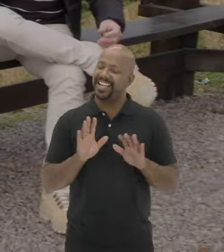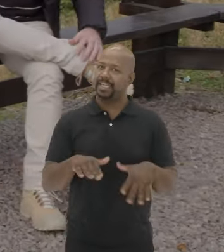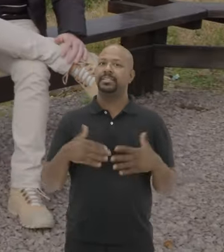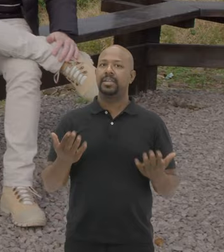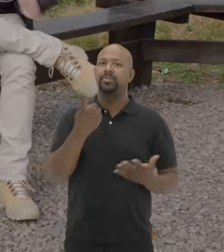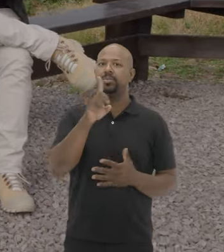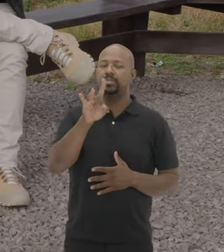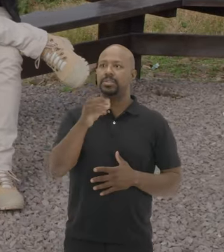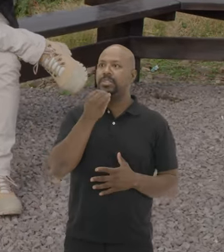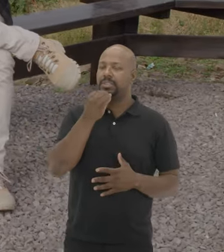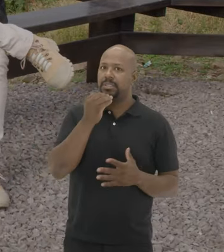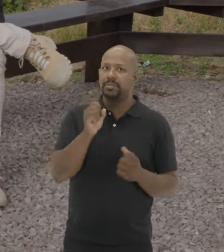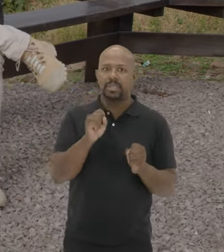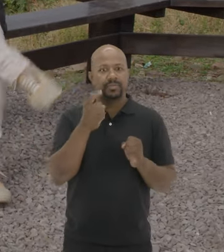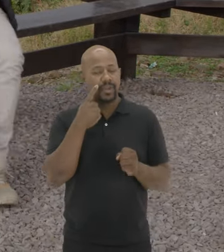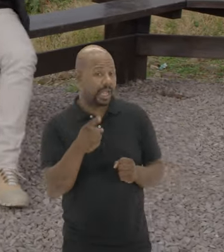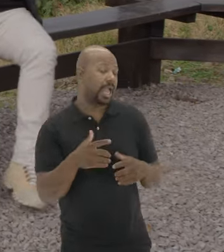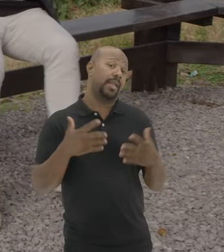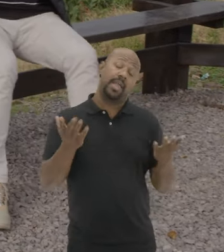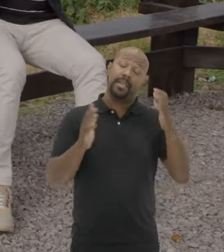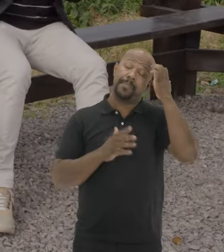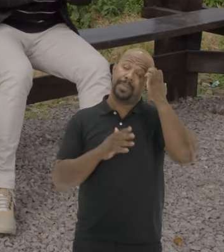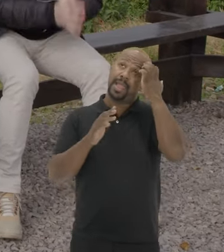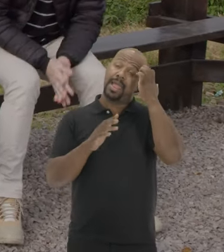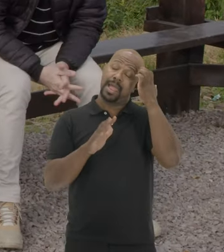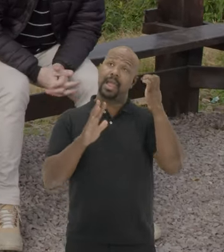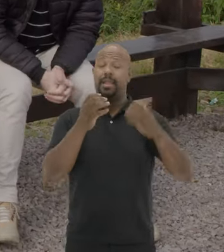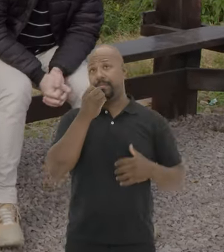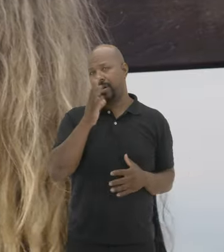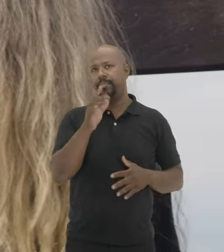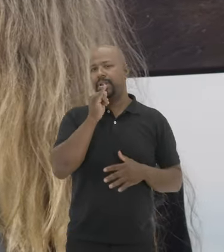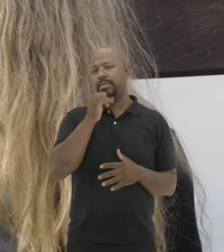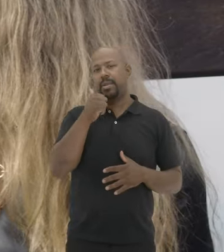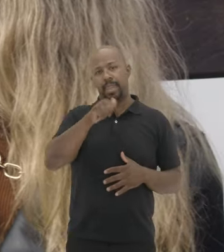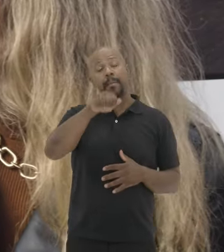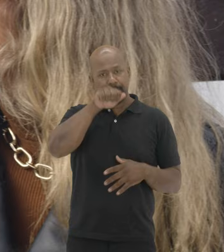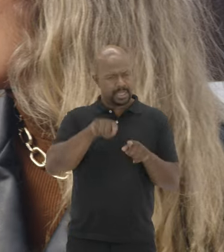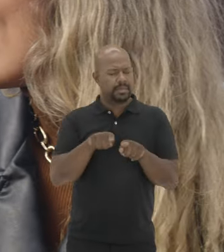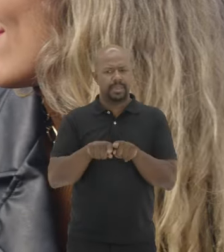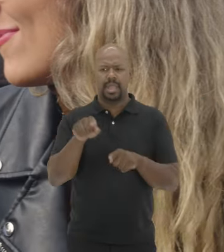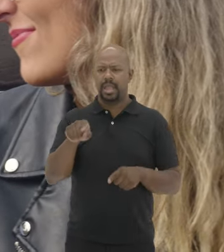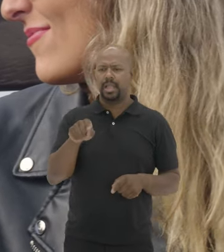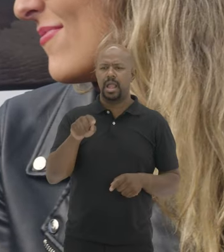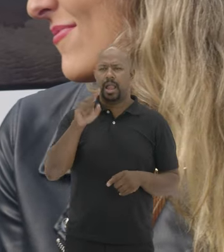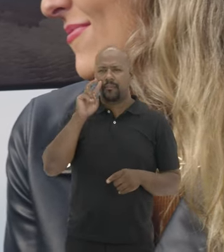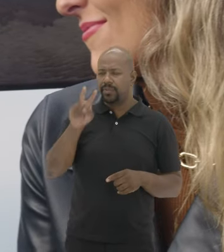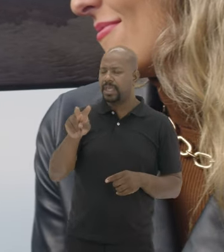Ah, tá. Então eu quero saber onde é que é essa localidade. É, eu quero saber onde é a localidade. Bom, por exemplo, a minha mãe também.